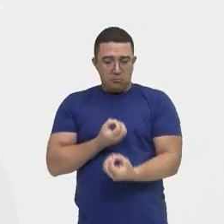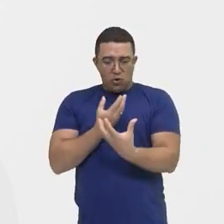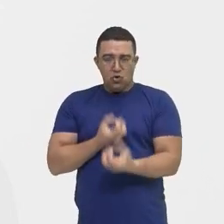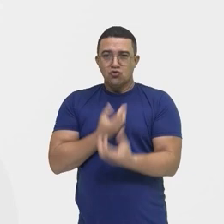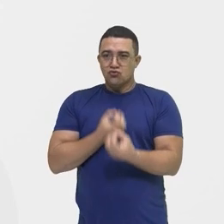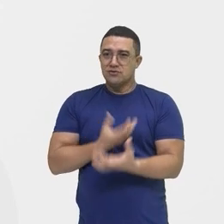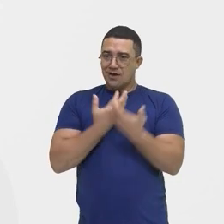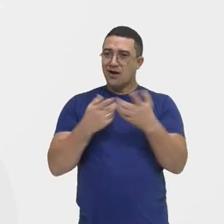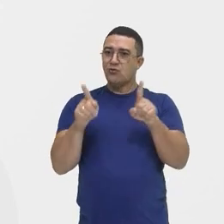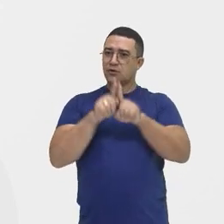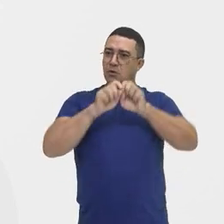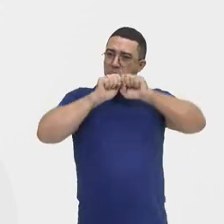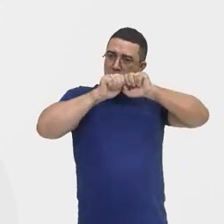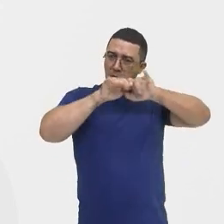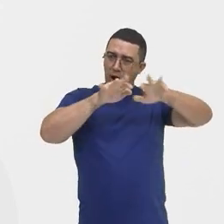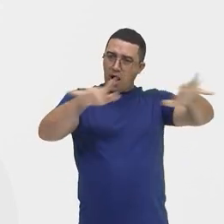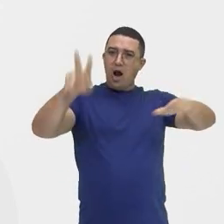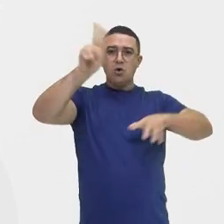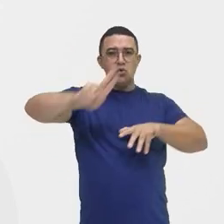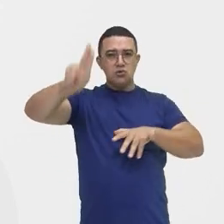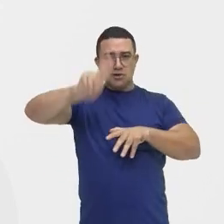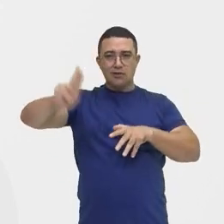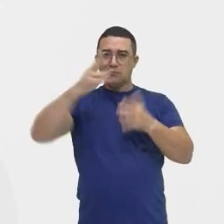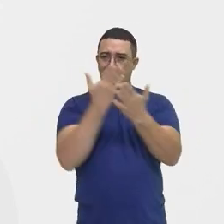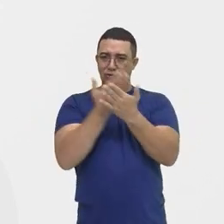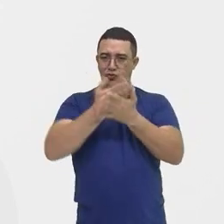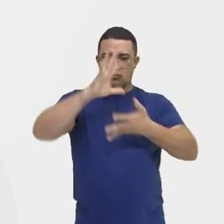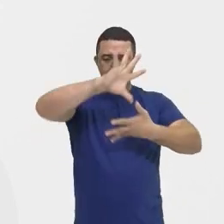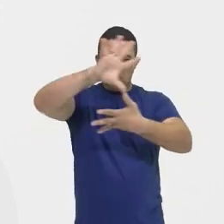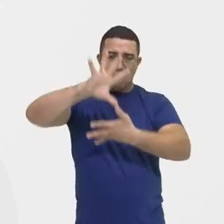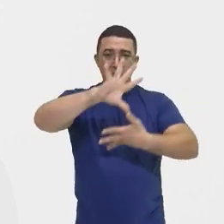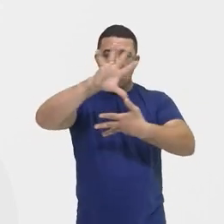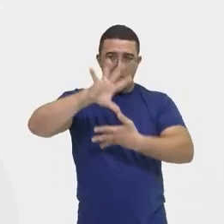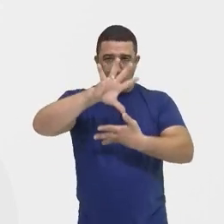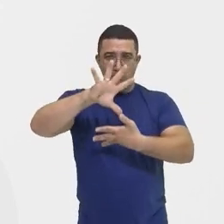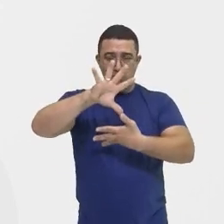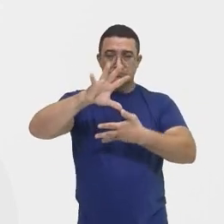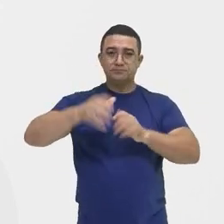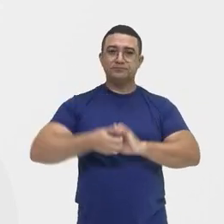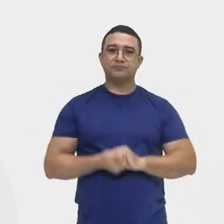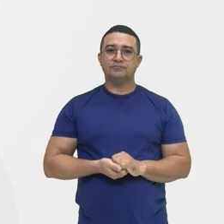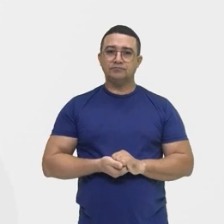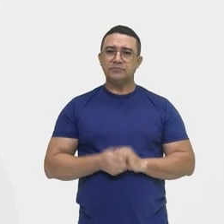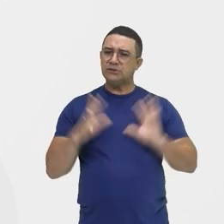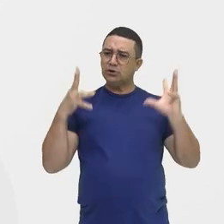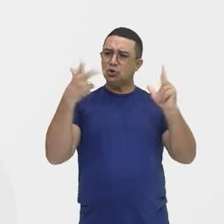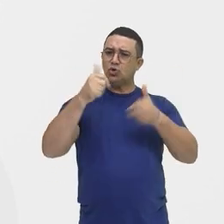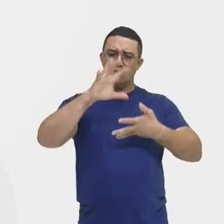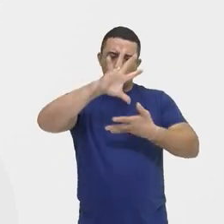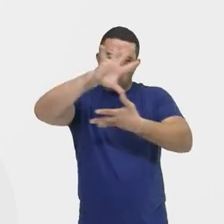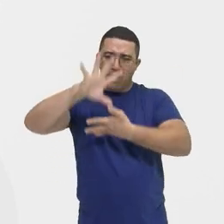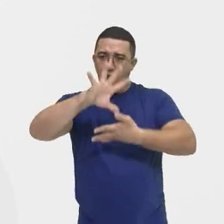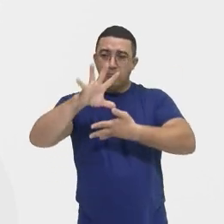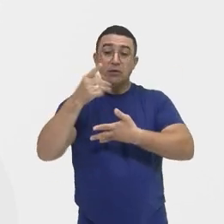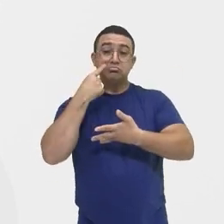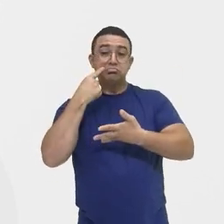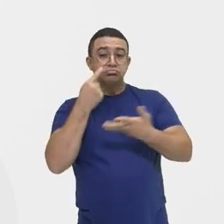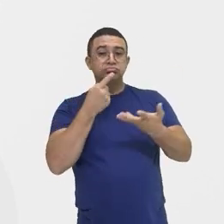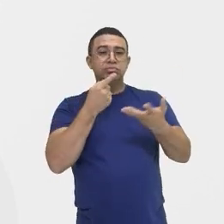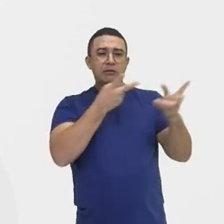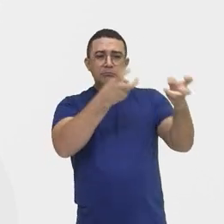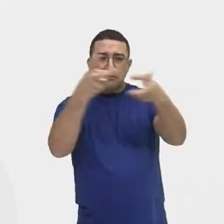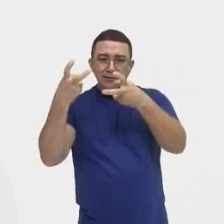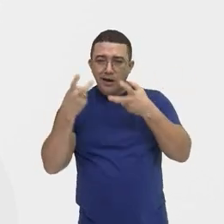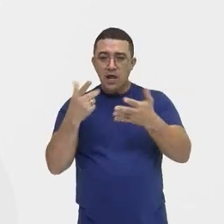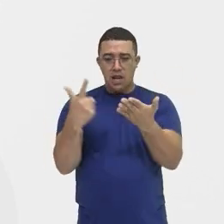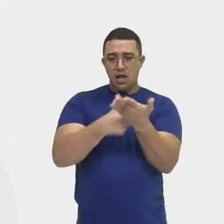né, da difusão, utilização e estudos dos mapas, né? Então, todos esses mapas aí que a gente observa